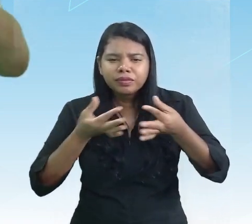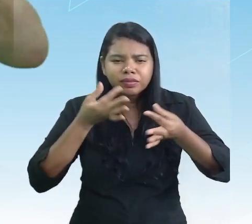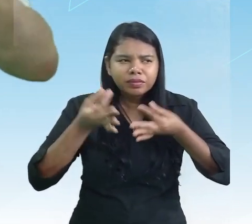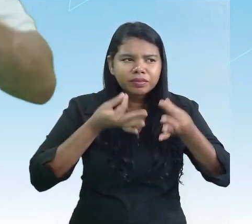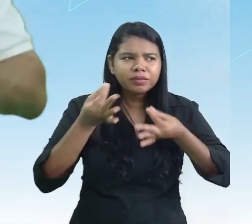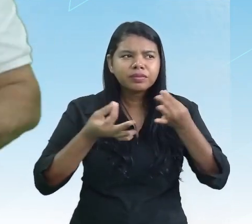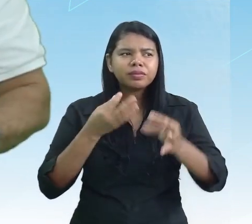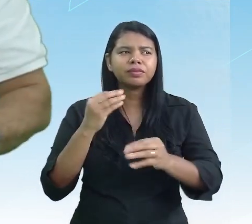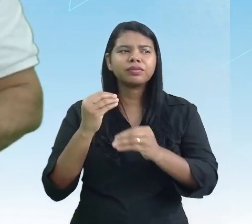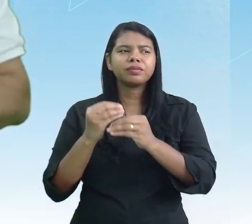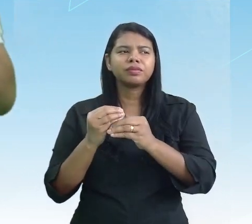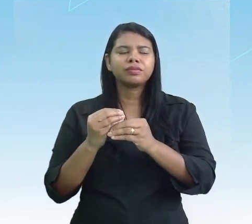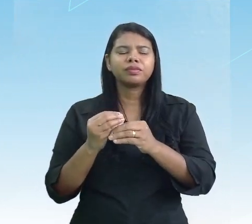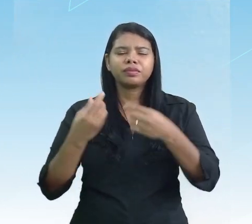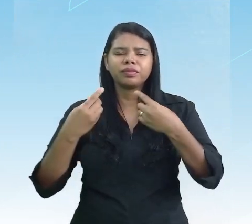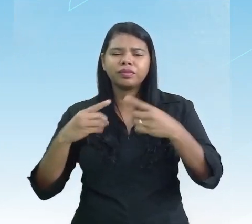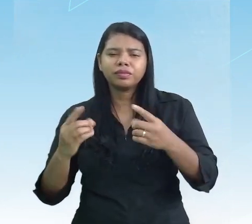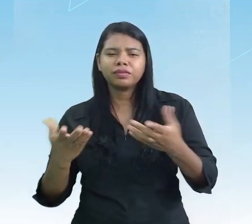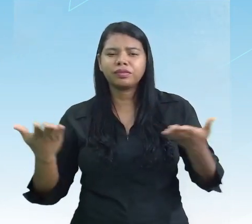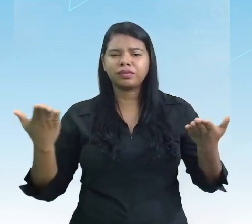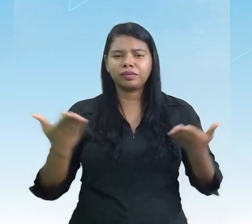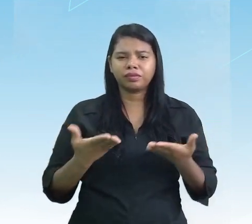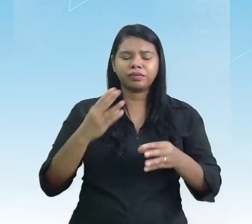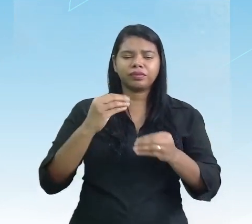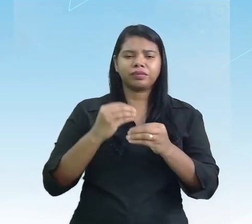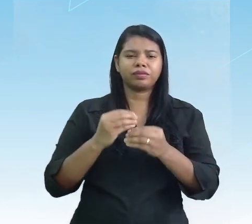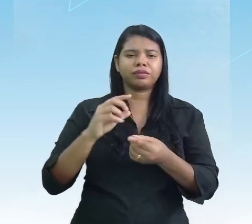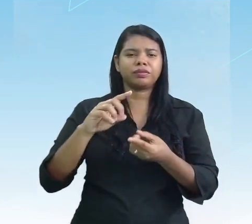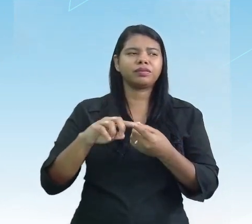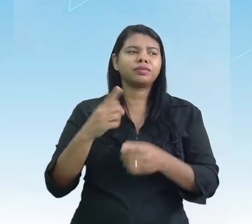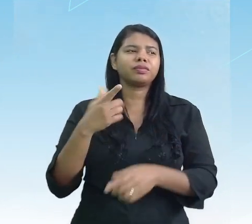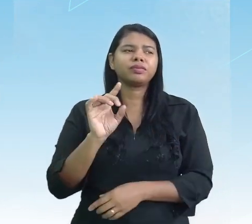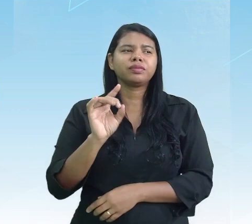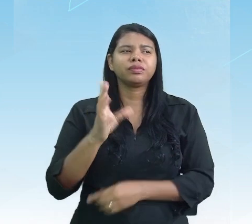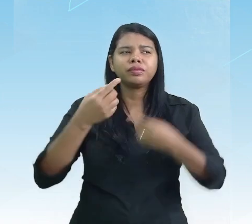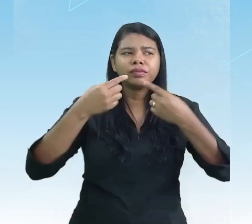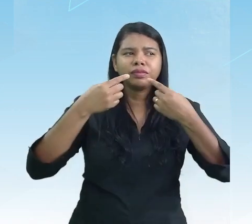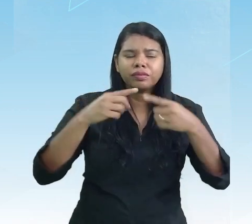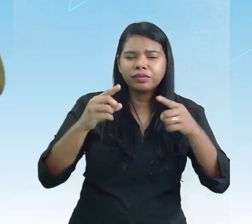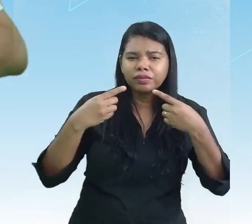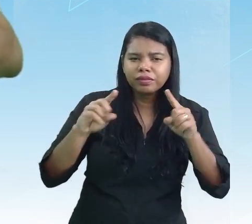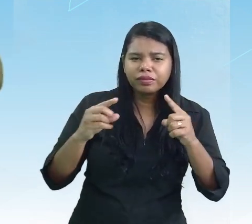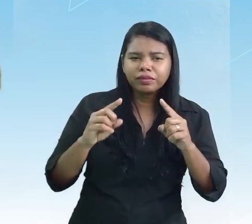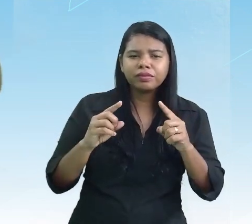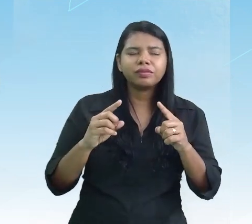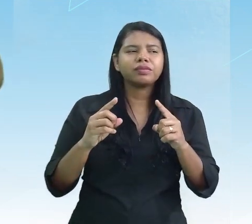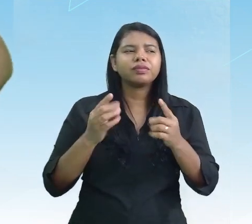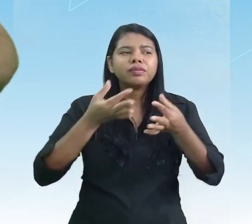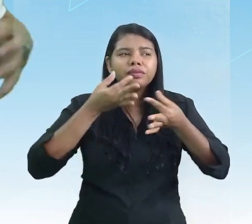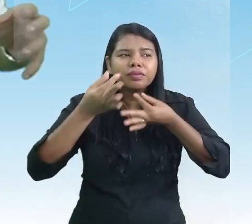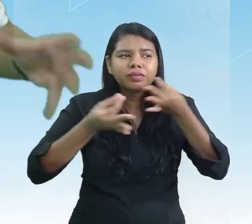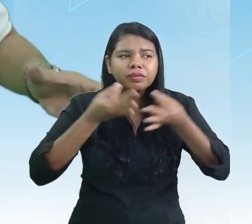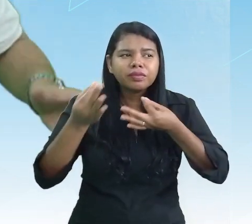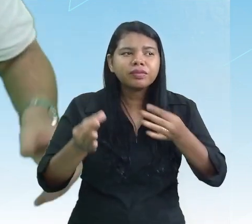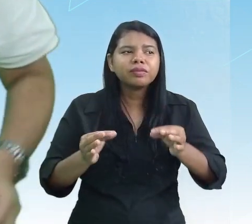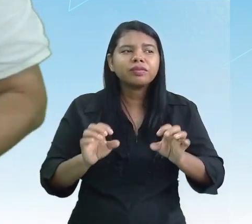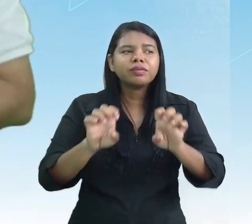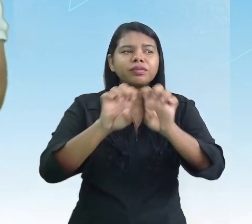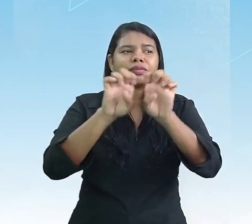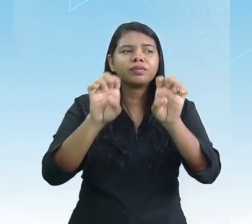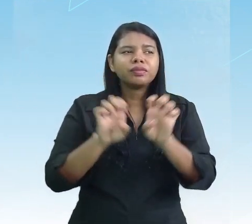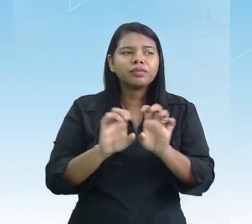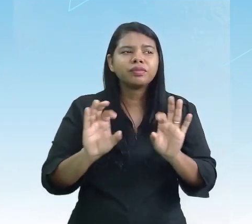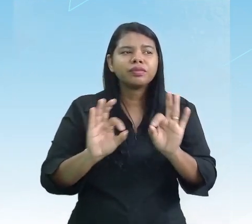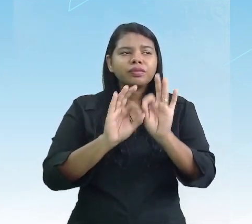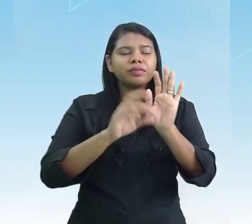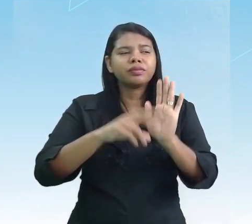veja, criticar, que nós hoje vamos falar, não é ser reclamão. Criticar é ter argumentos. Quando